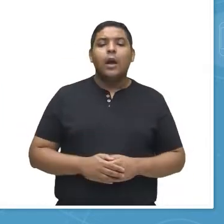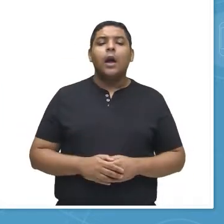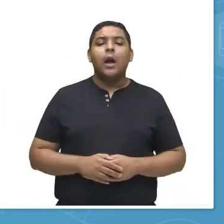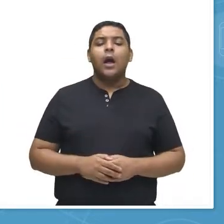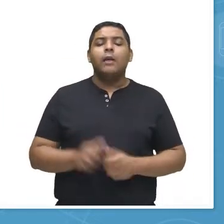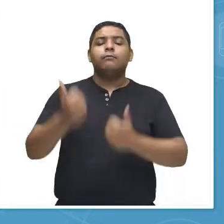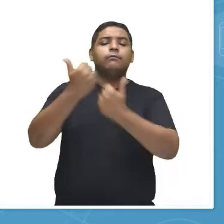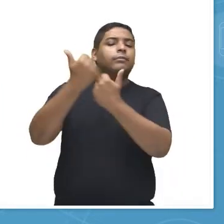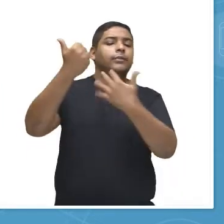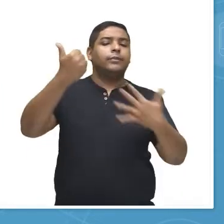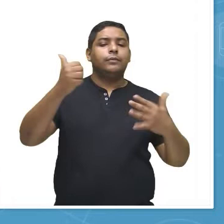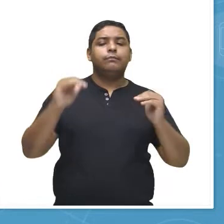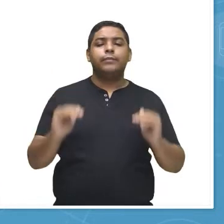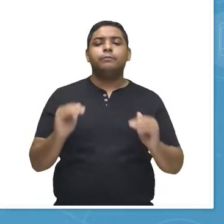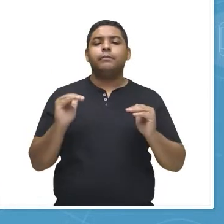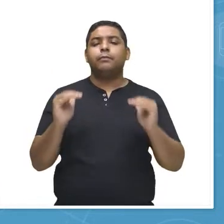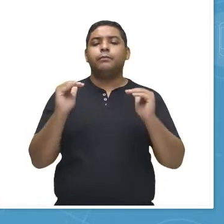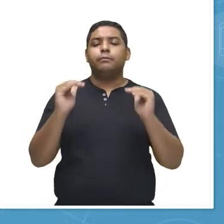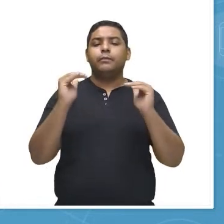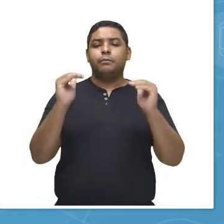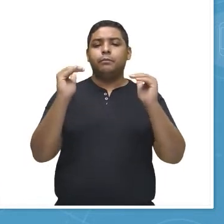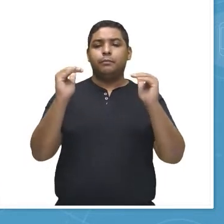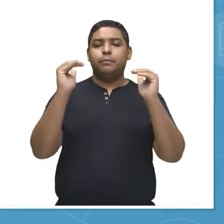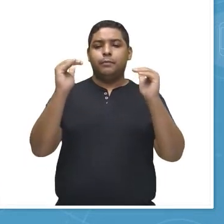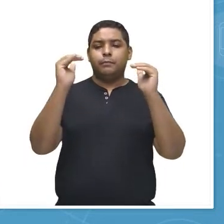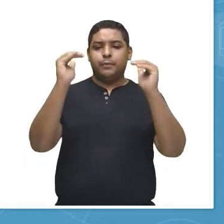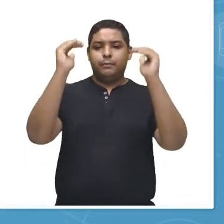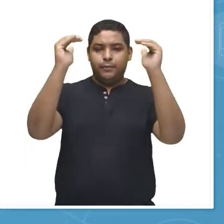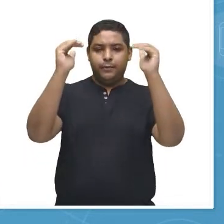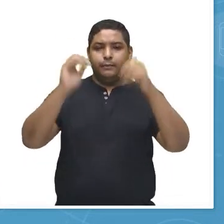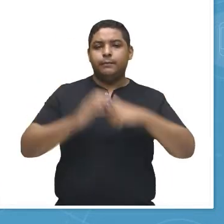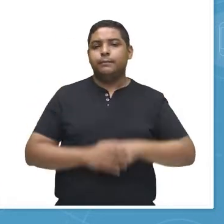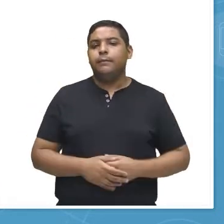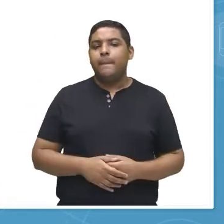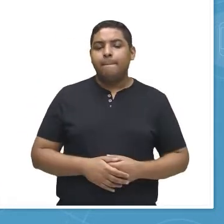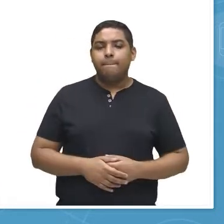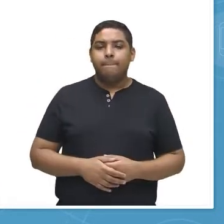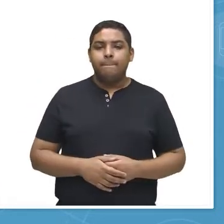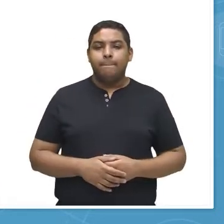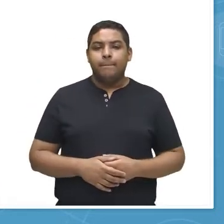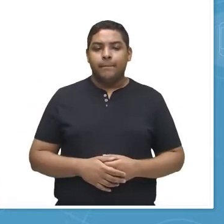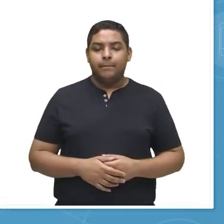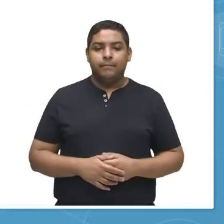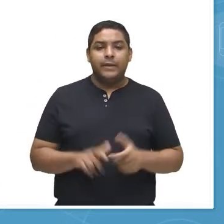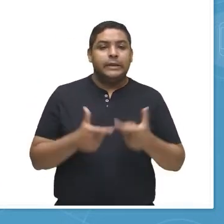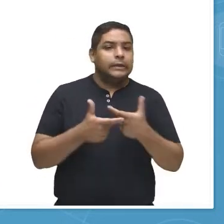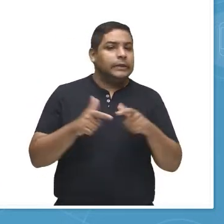centros urbanos. Grande metrópole nacional,